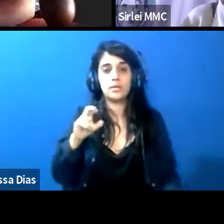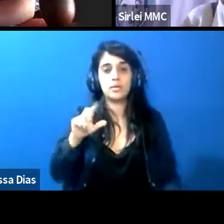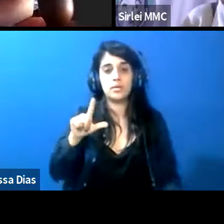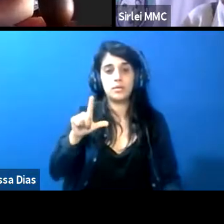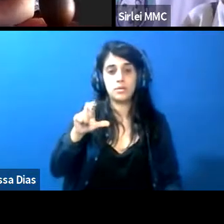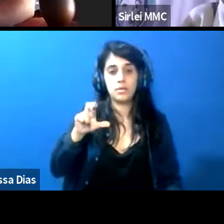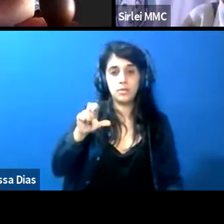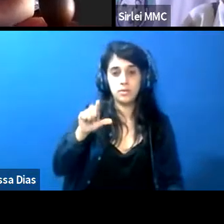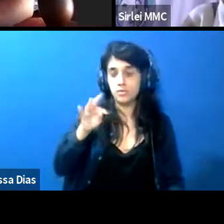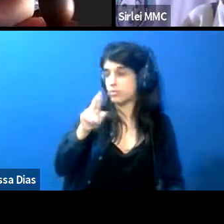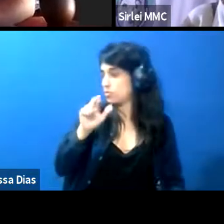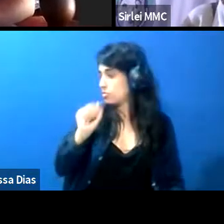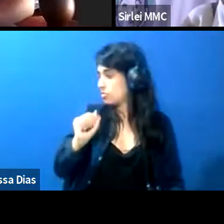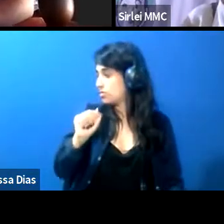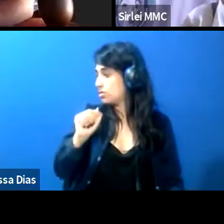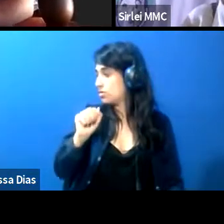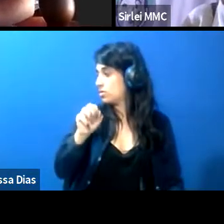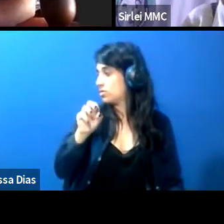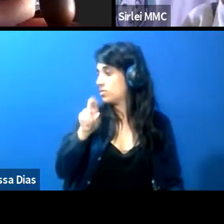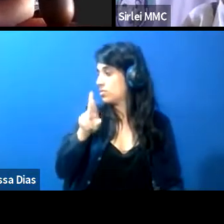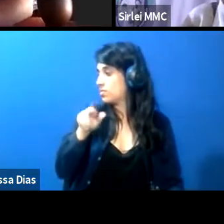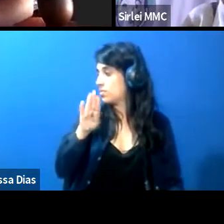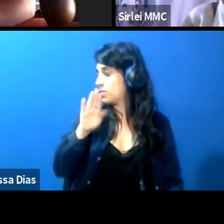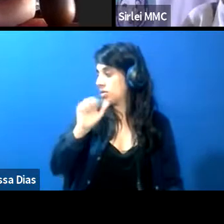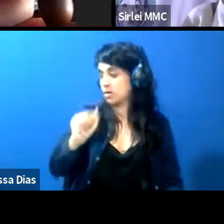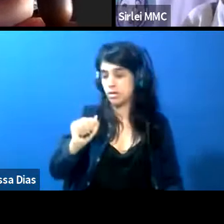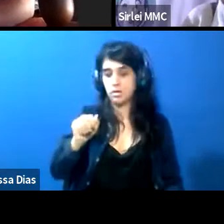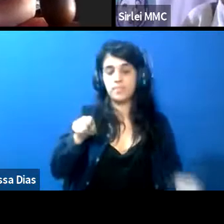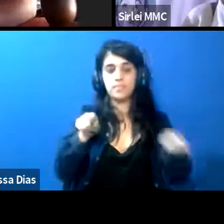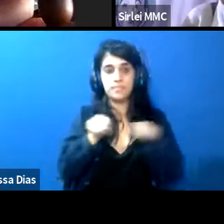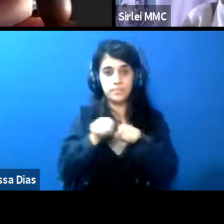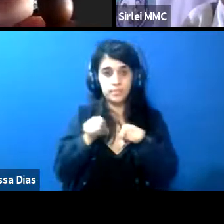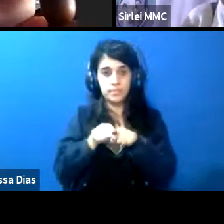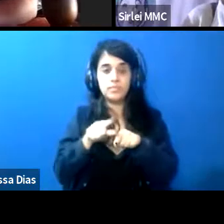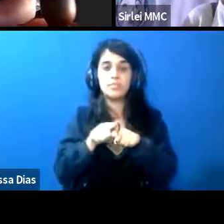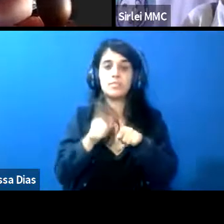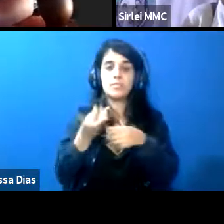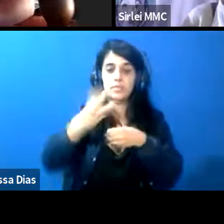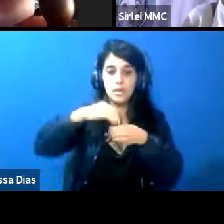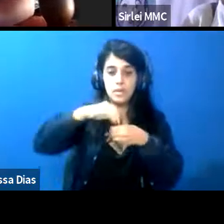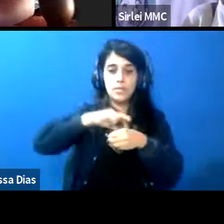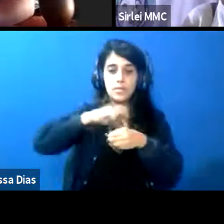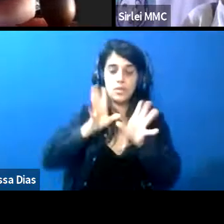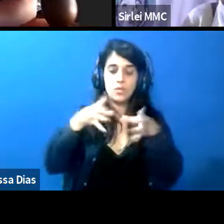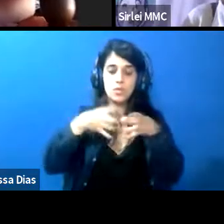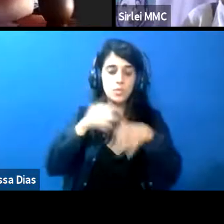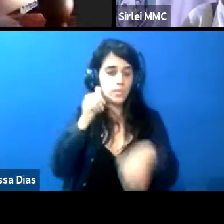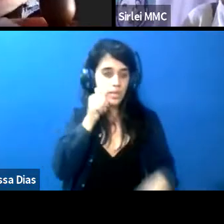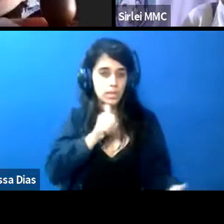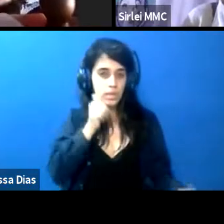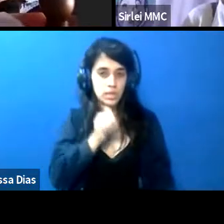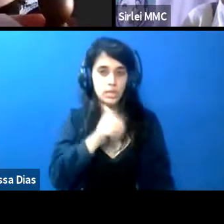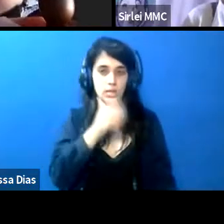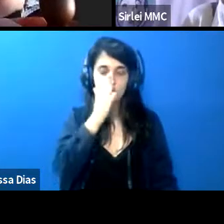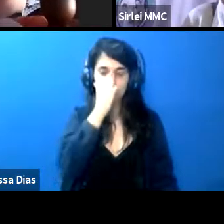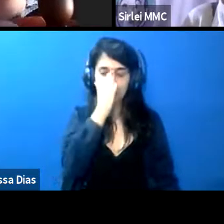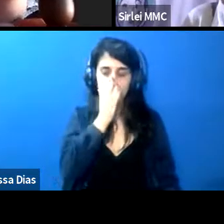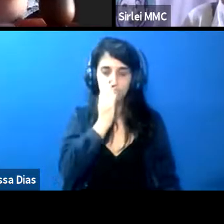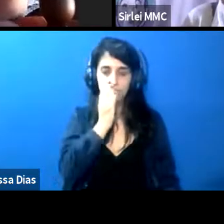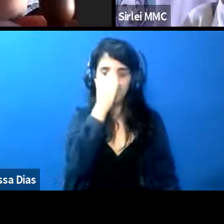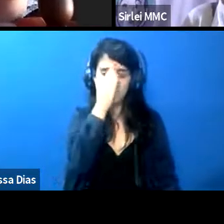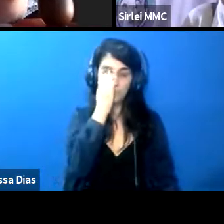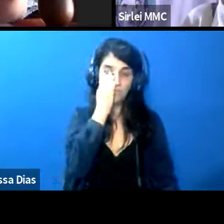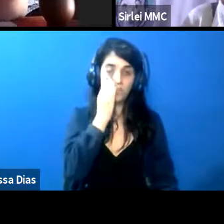gente discute. E também aí a predominância também é feminina, né? E eu penso que isso é uma